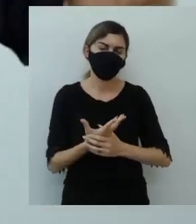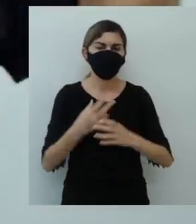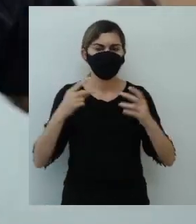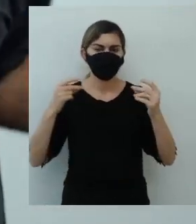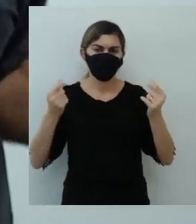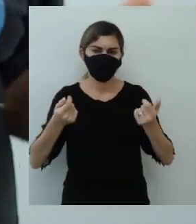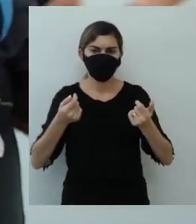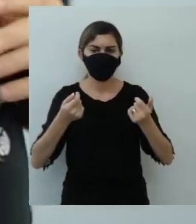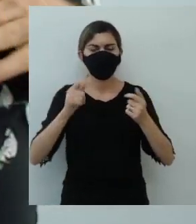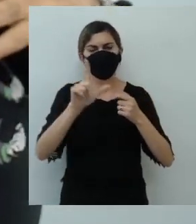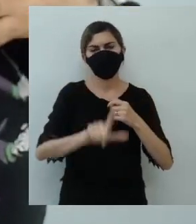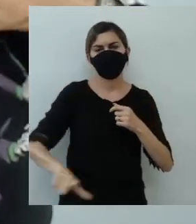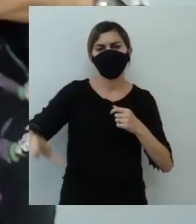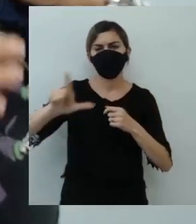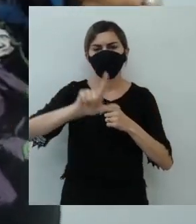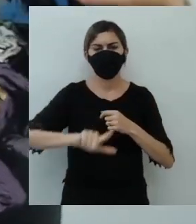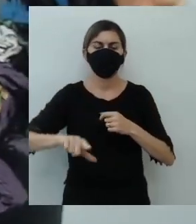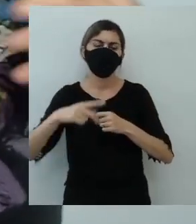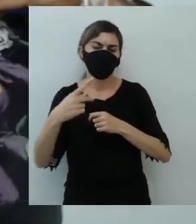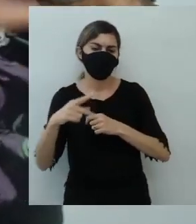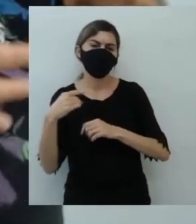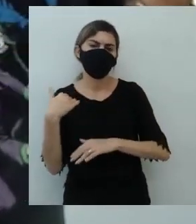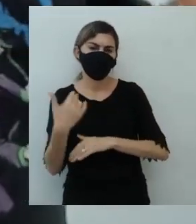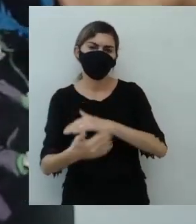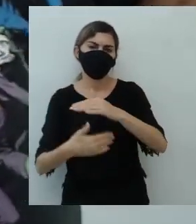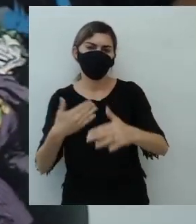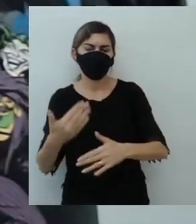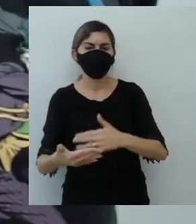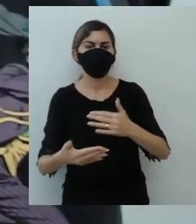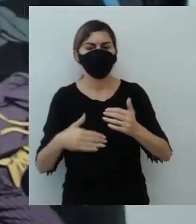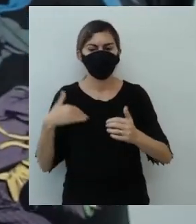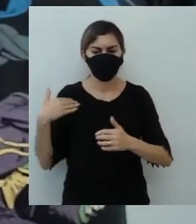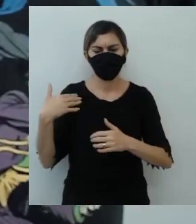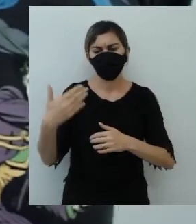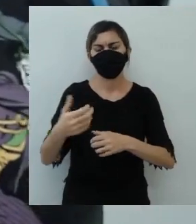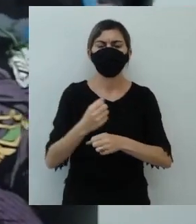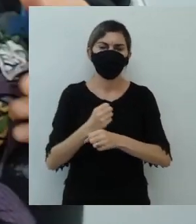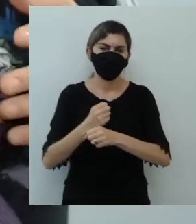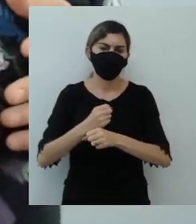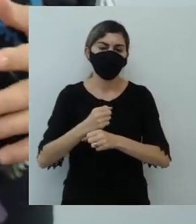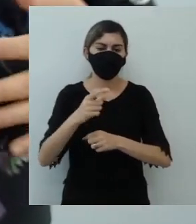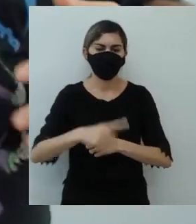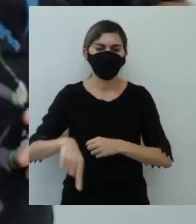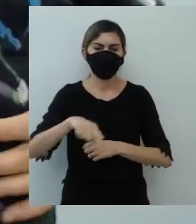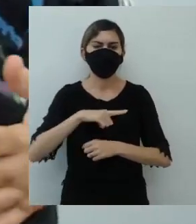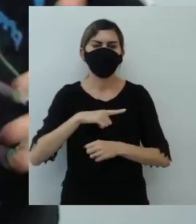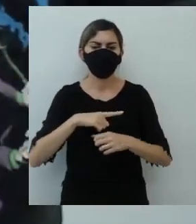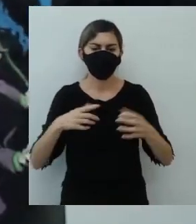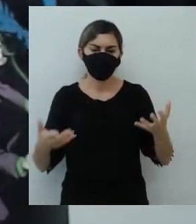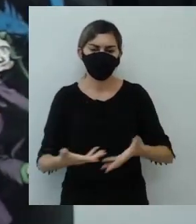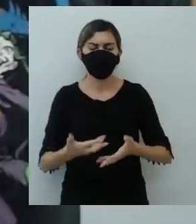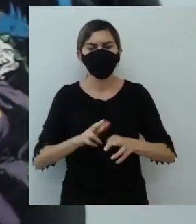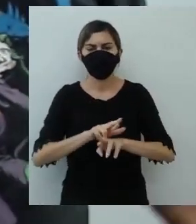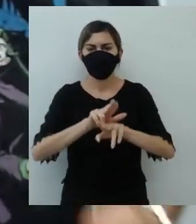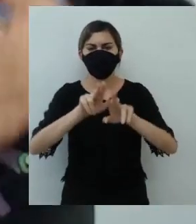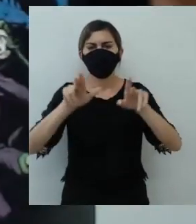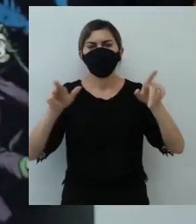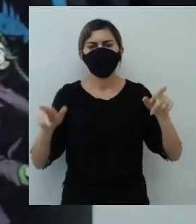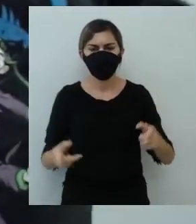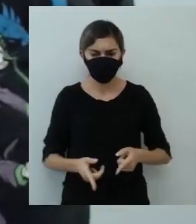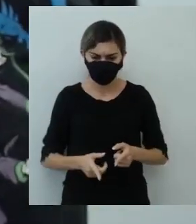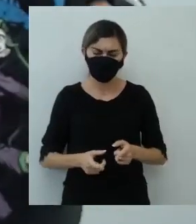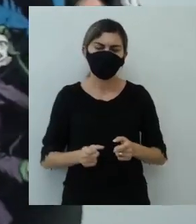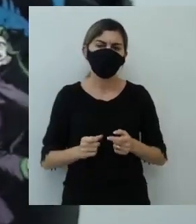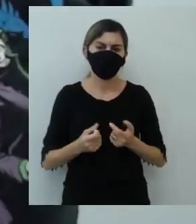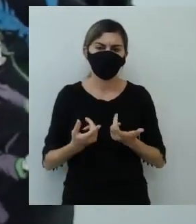criatividade literária, isso desenvolveu muito com o passar do tempo. E nós temos hoje uma gama muito grande